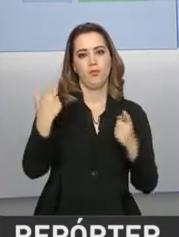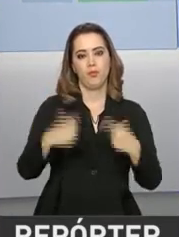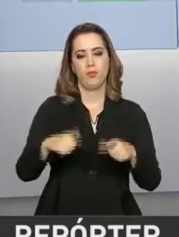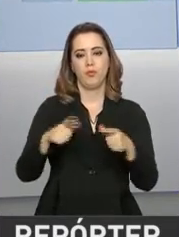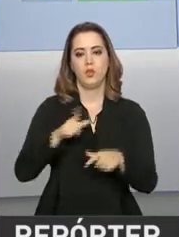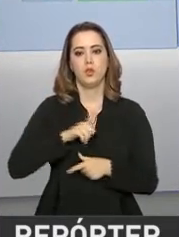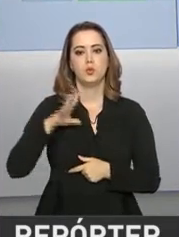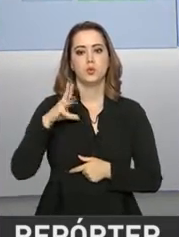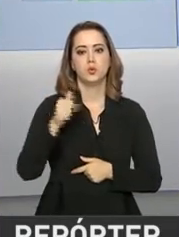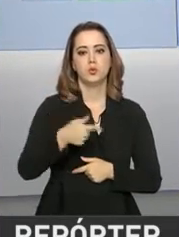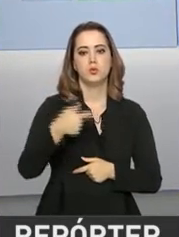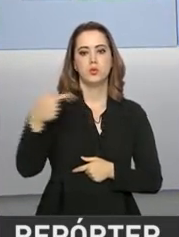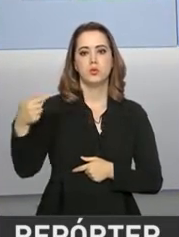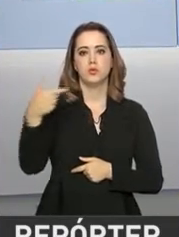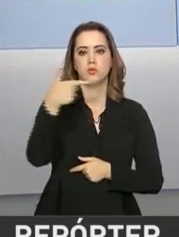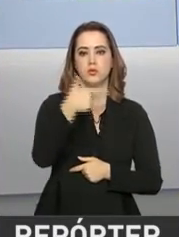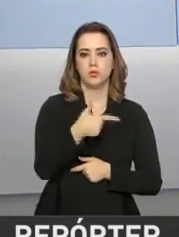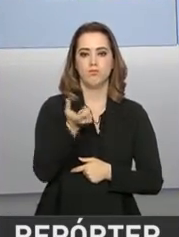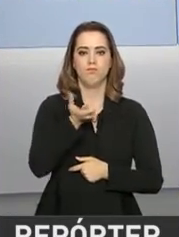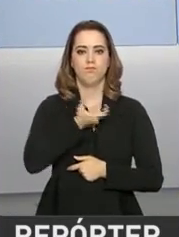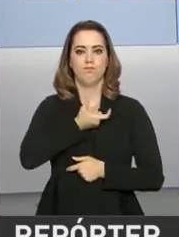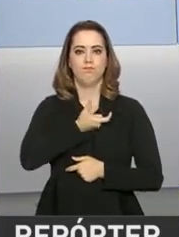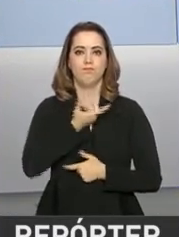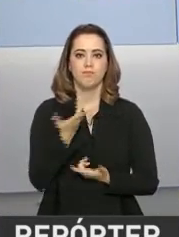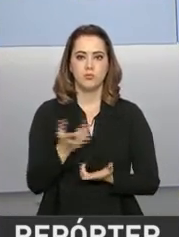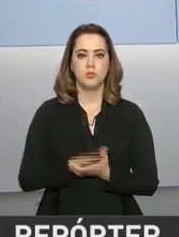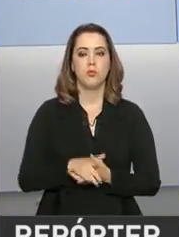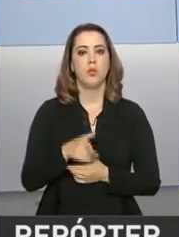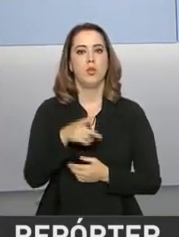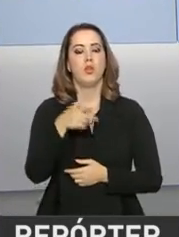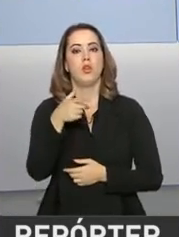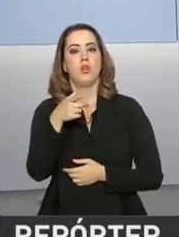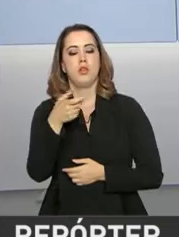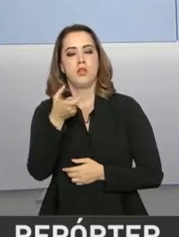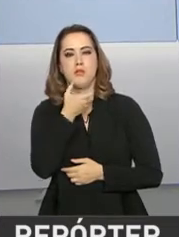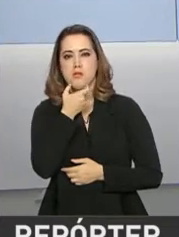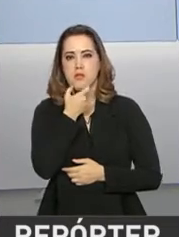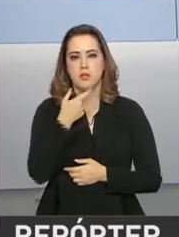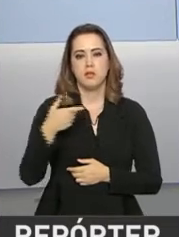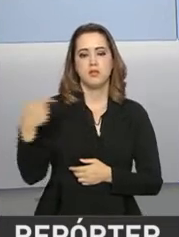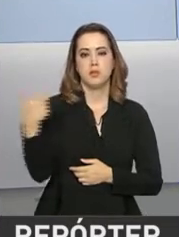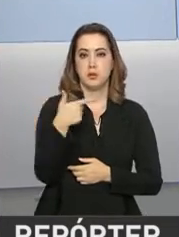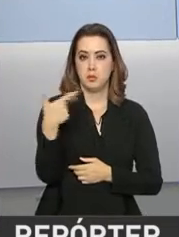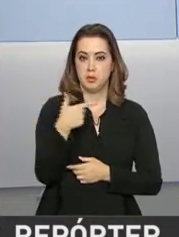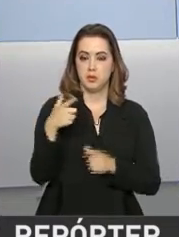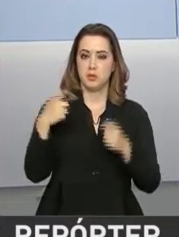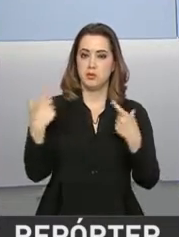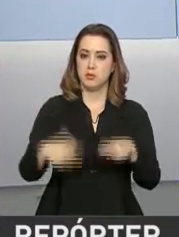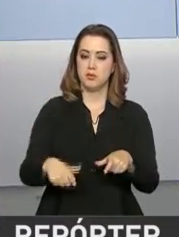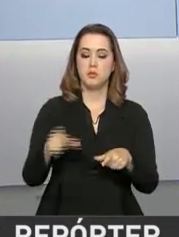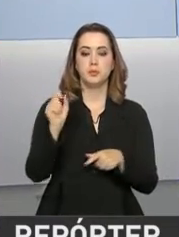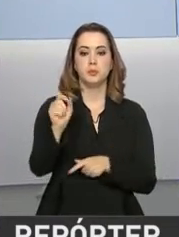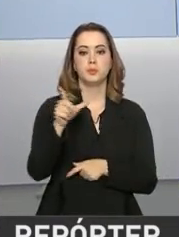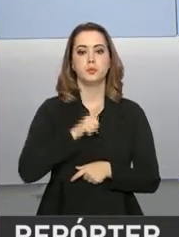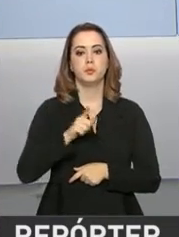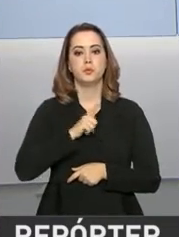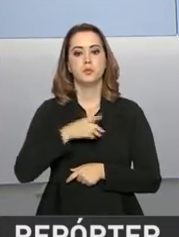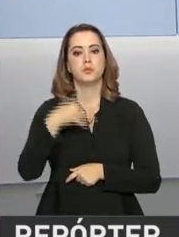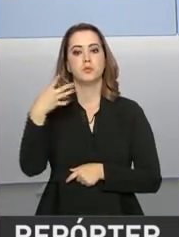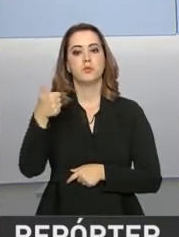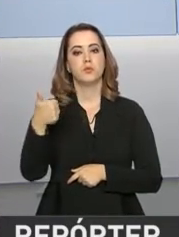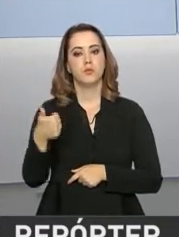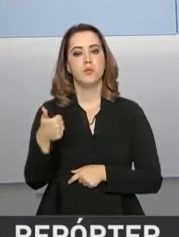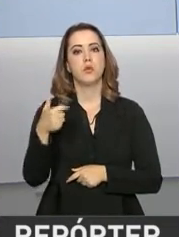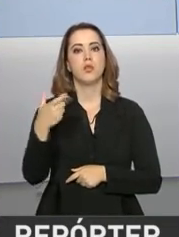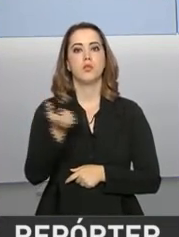prata, 24 de bronze, 72 medalhas no total. Grã-Bretanha vem em segundo, com 16, 17, 8, 41 medalhas no